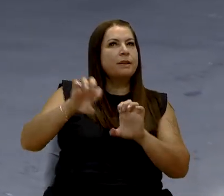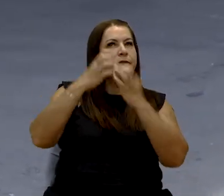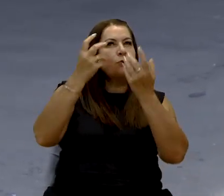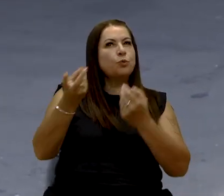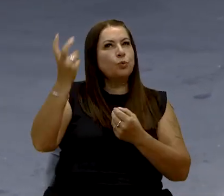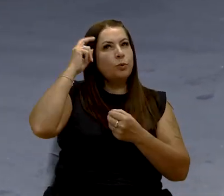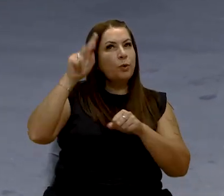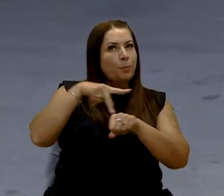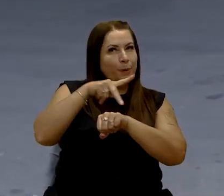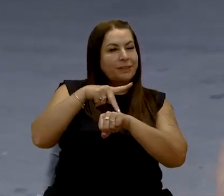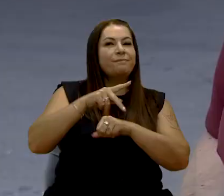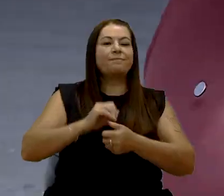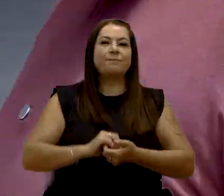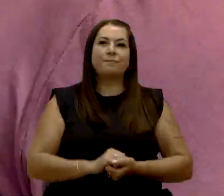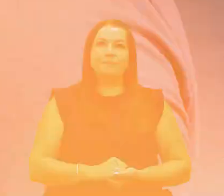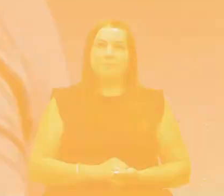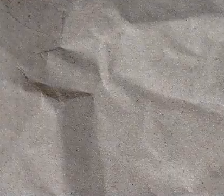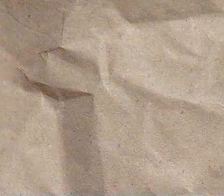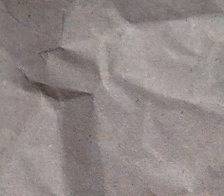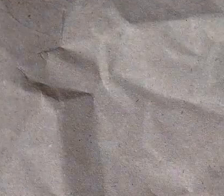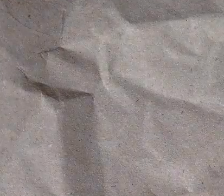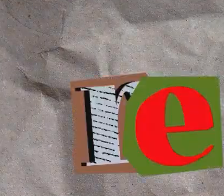principais eventos culturais do país.